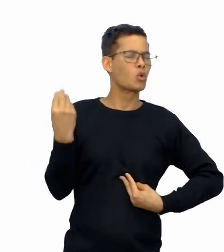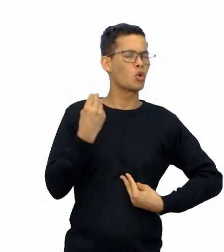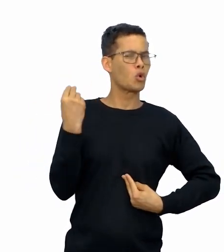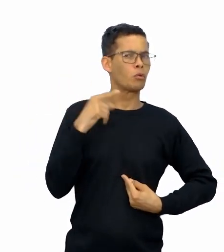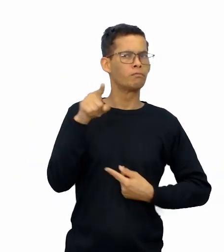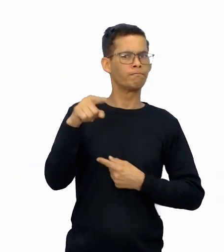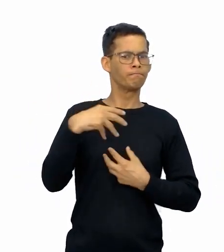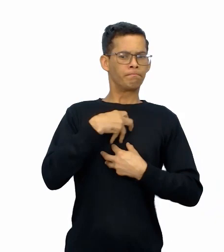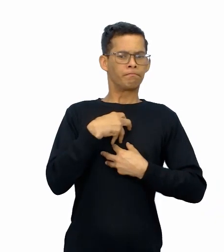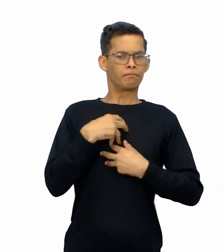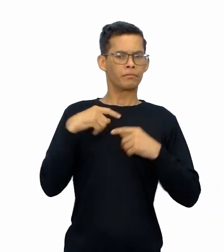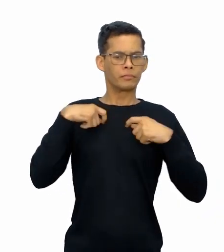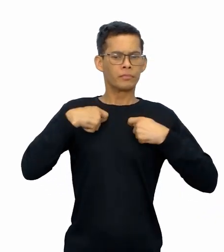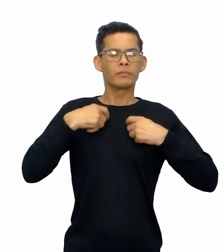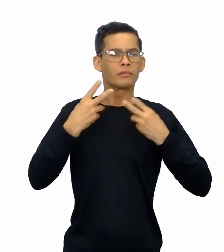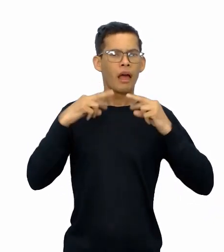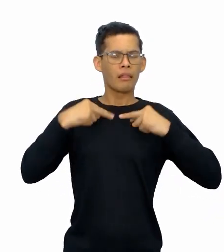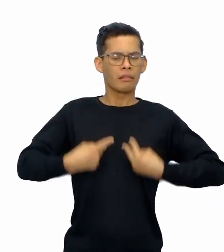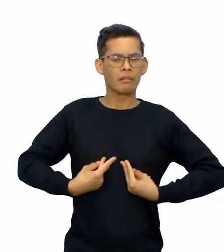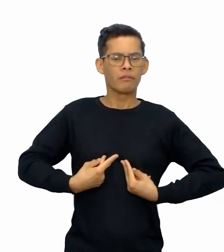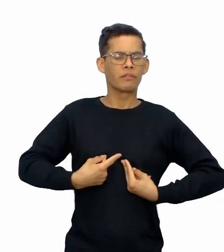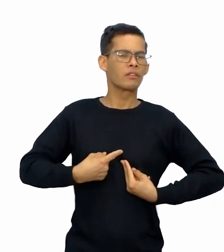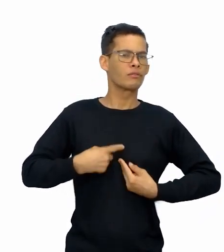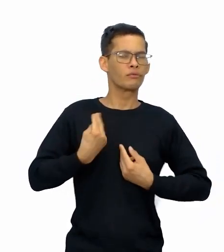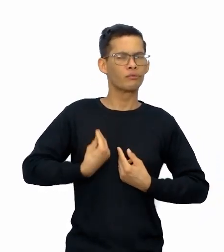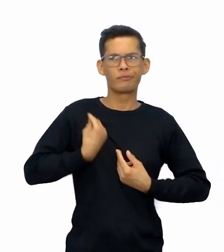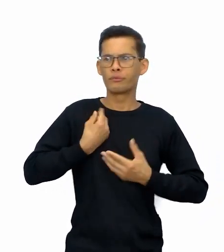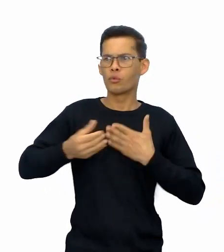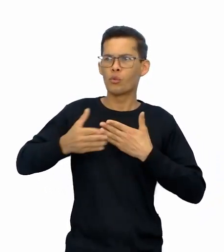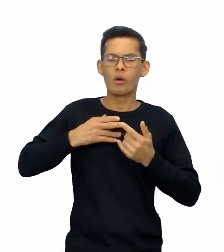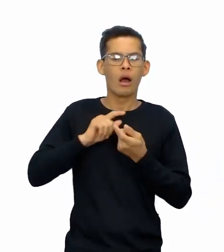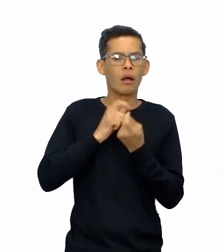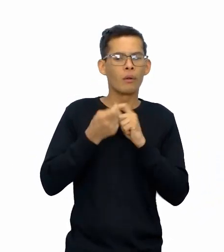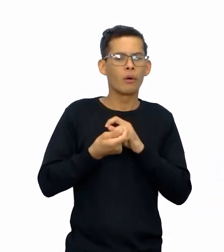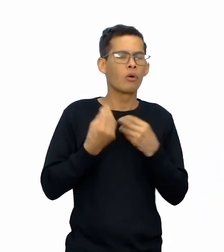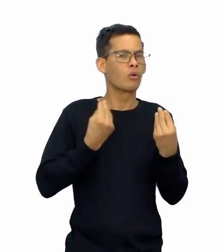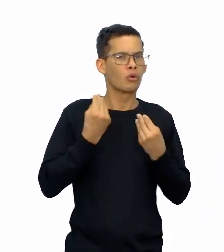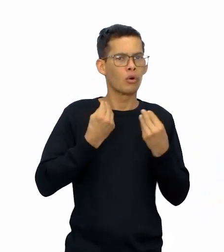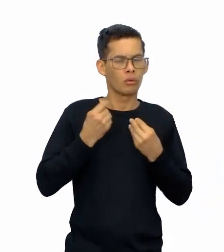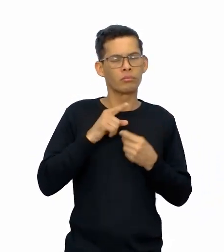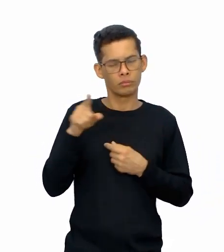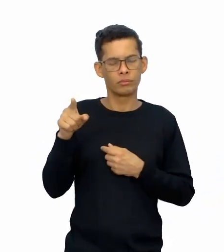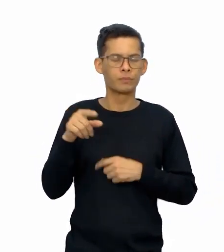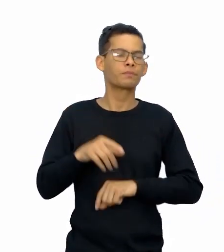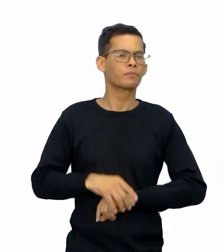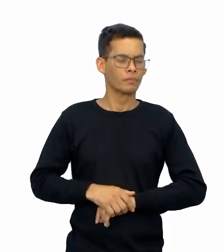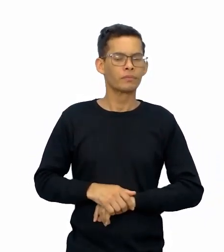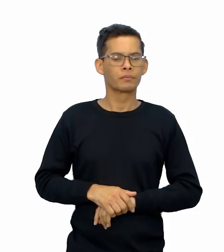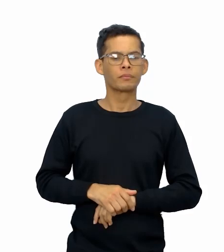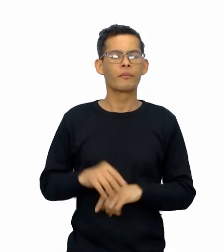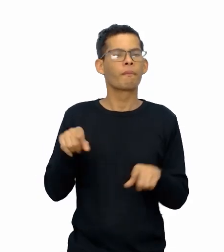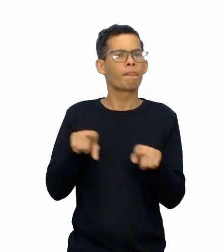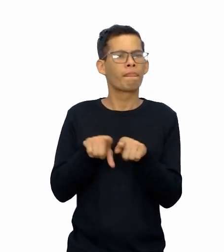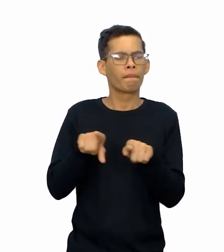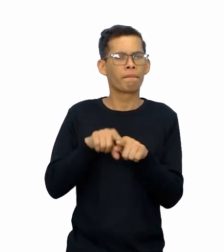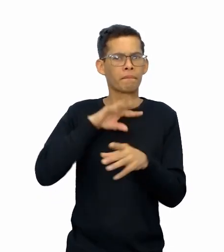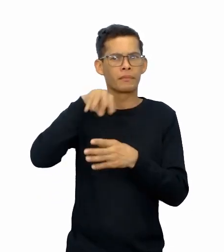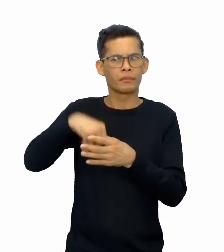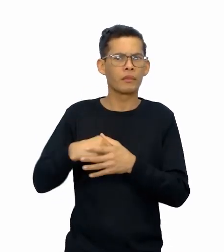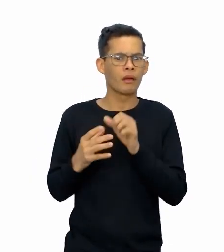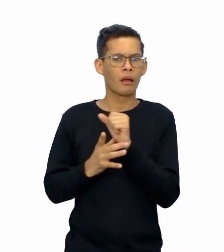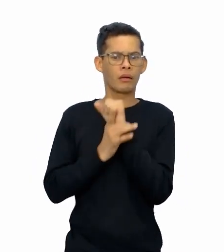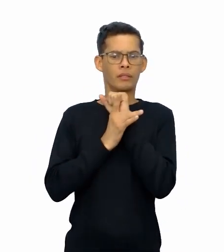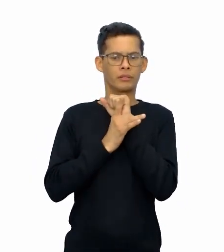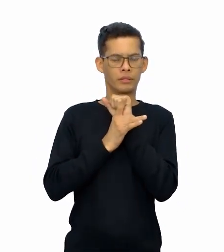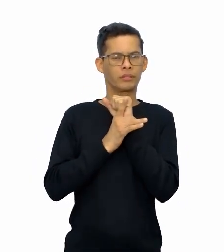necessidades adaptativas dos seres vivos ao ambiente que é modificado pelo ser humano, né, para garantir a sobrevivência